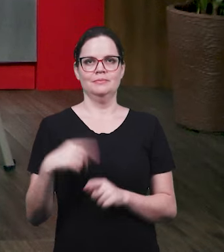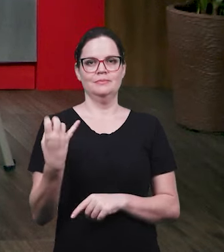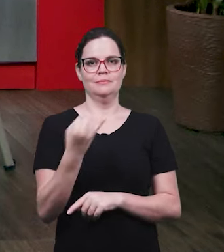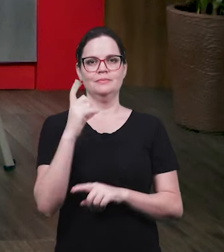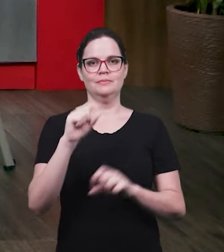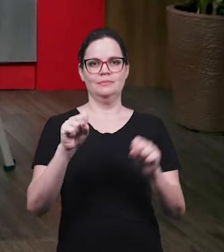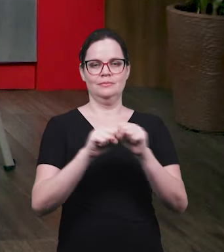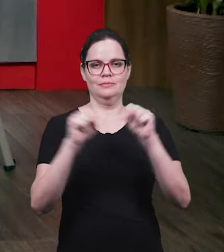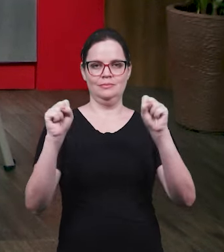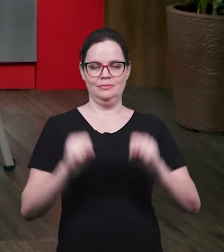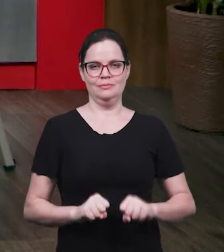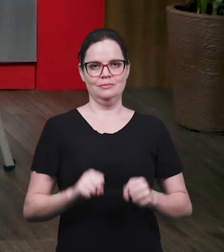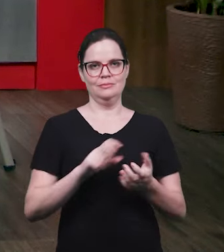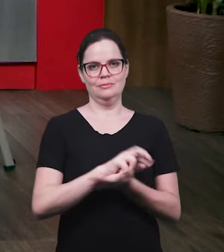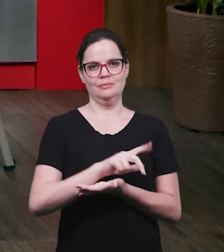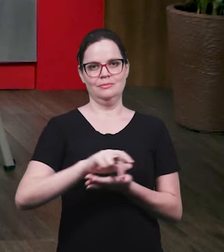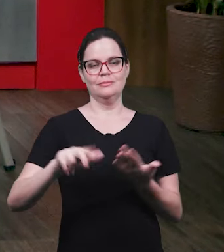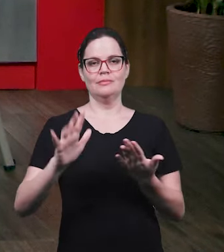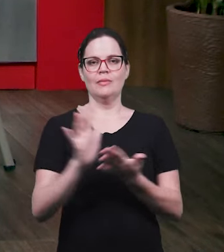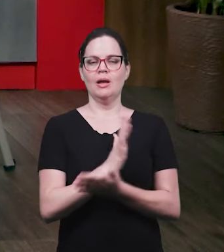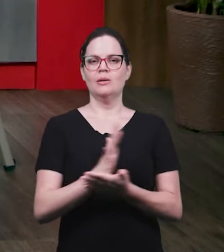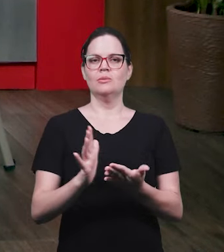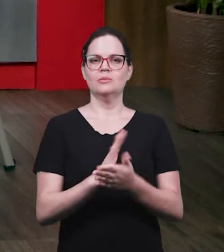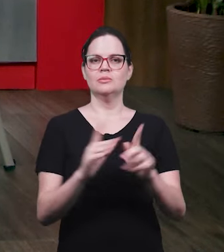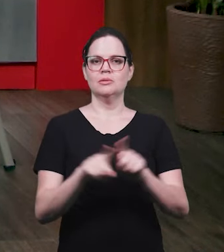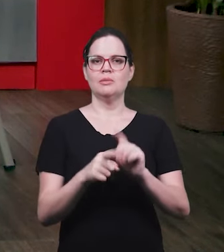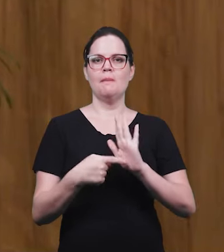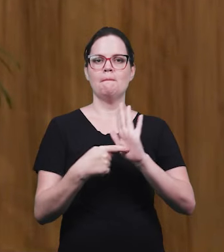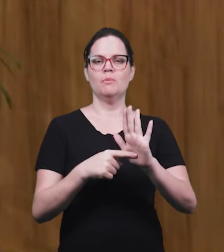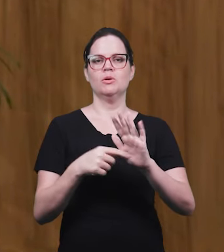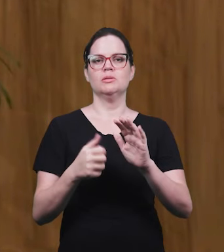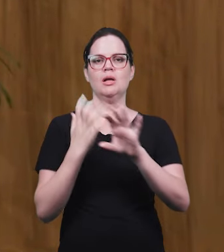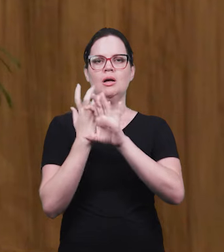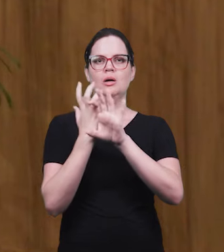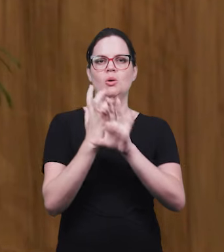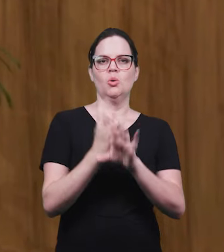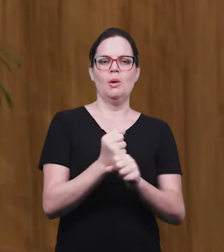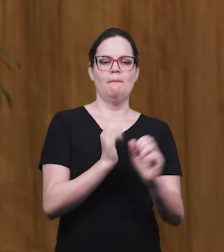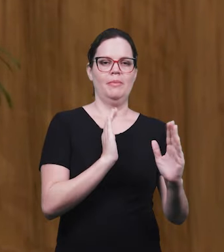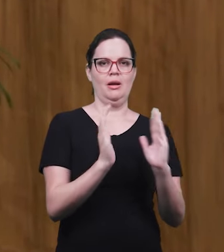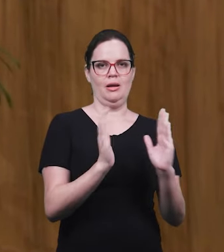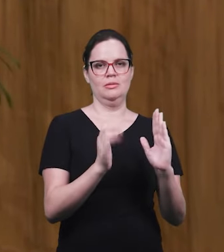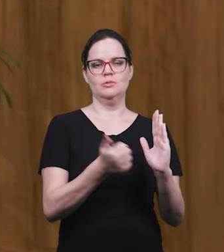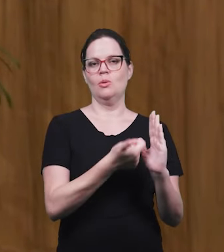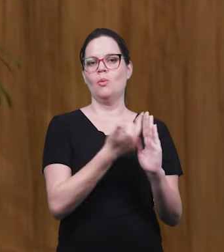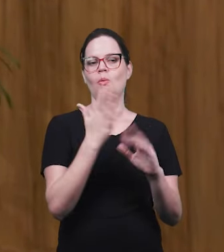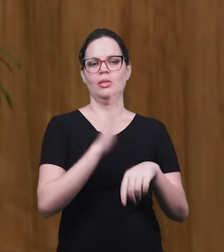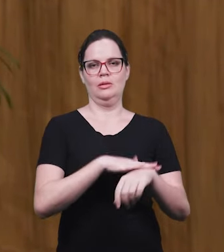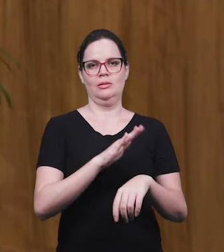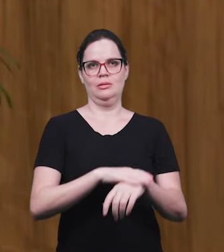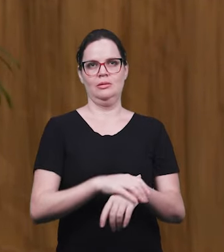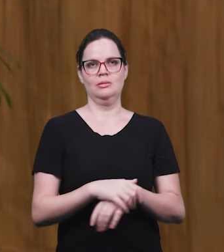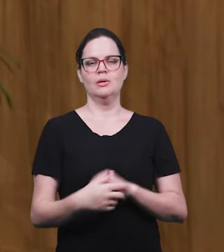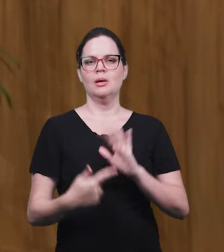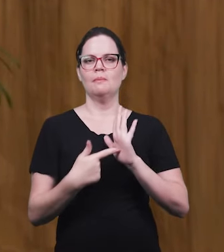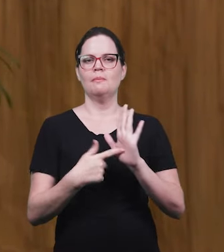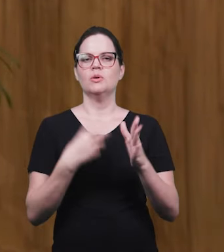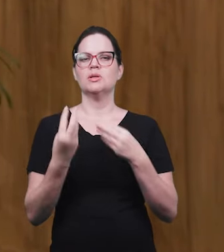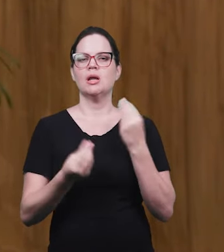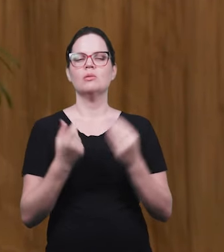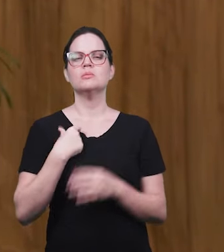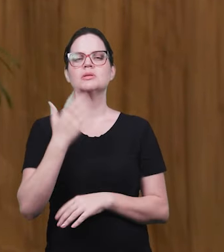esses sistemas, alguns deles também fazem a contagem automática dos prazos. Né? E fala um pouco da importância,